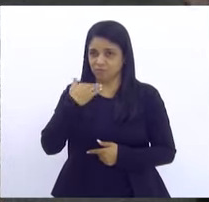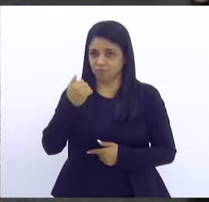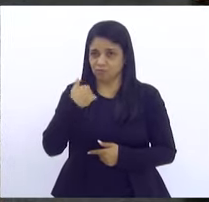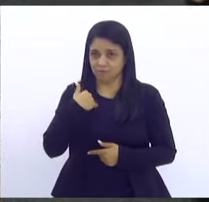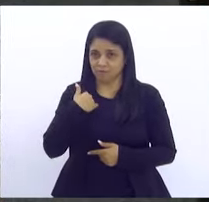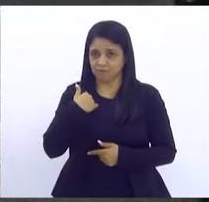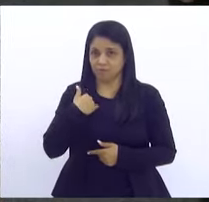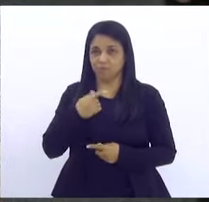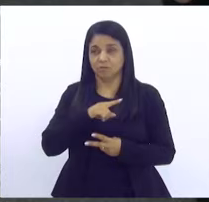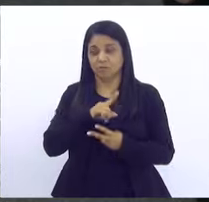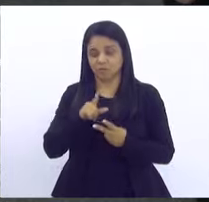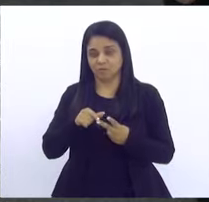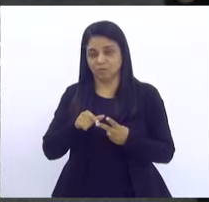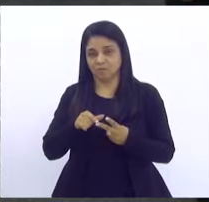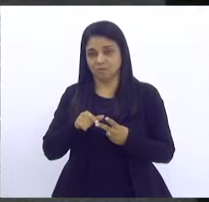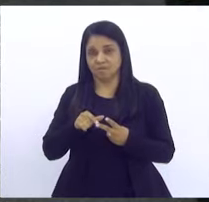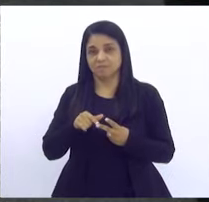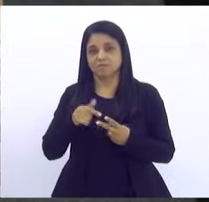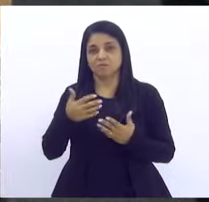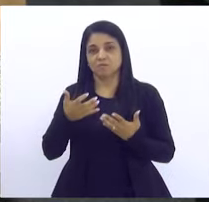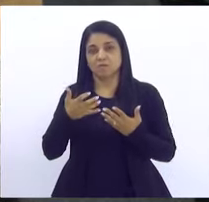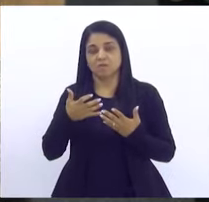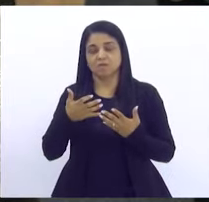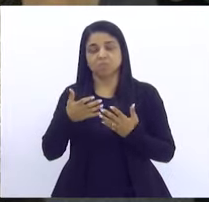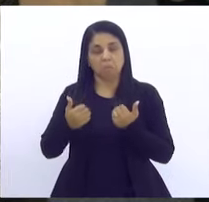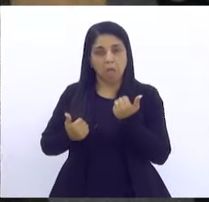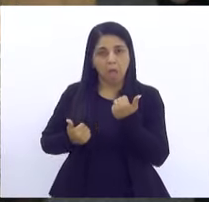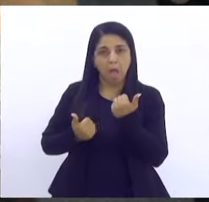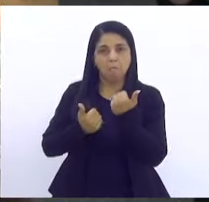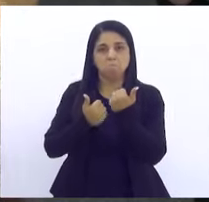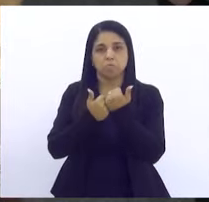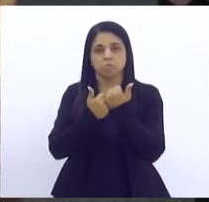queria manifestar meu total apoio